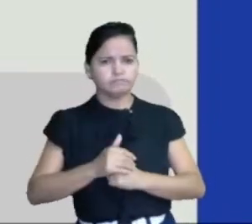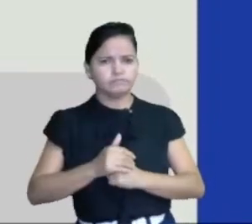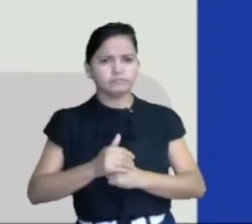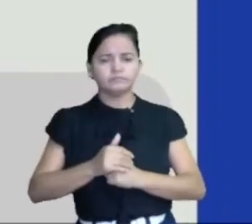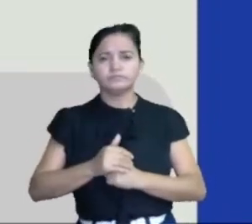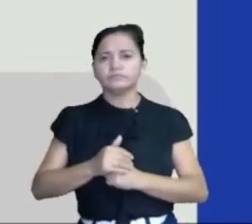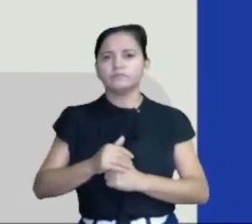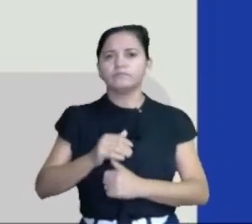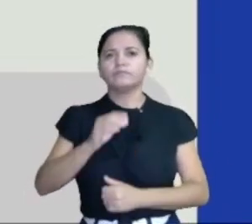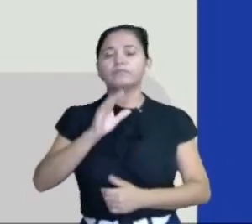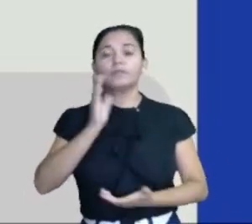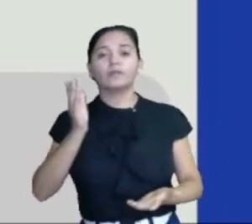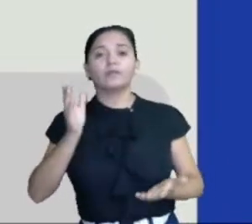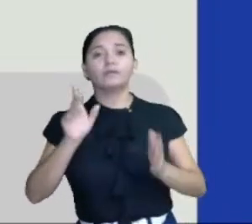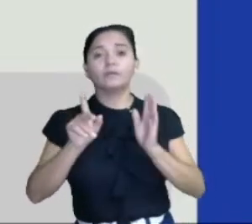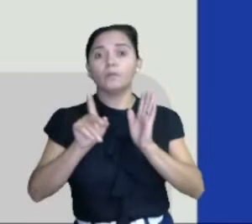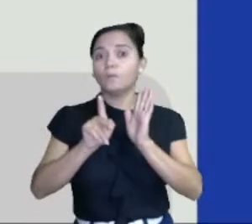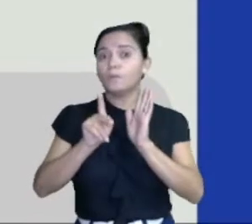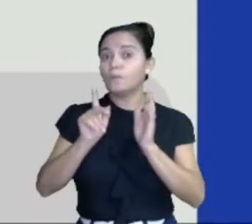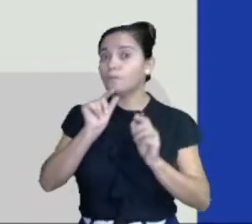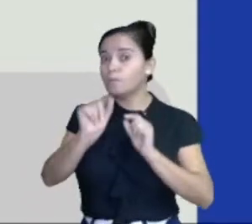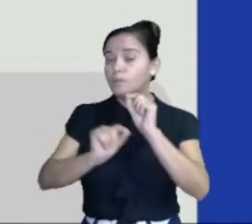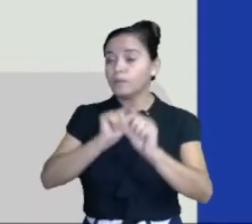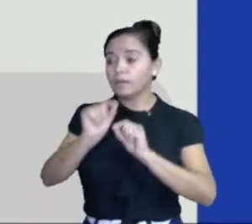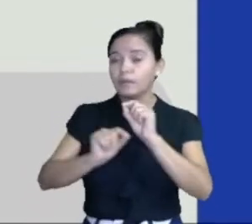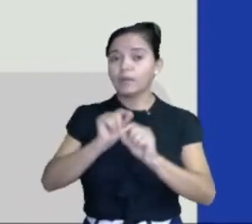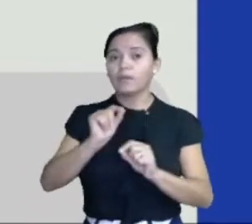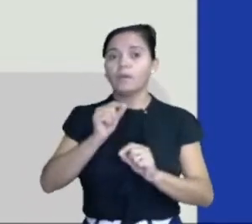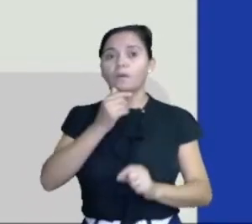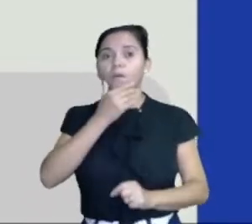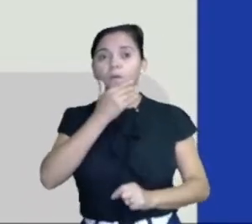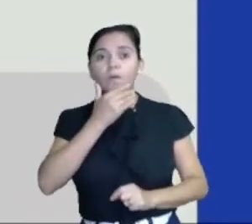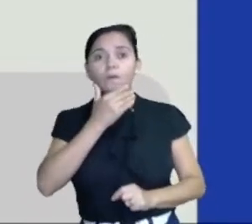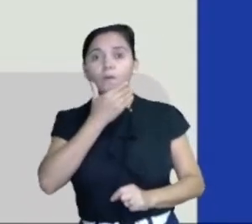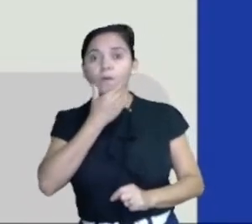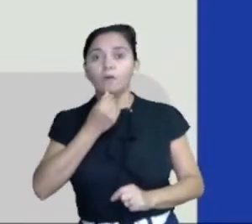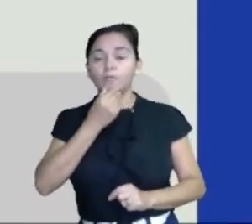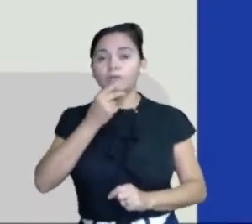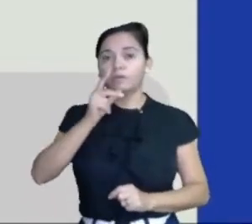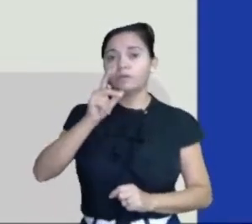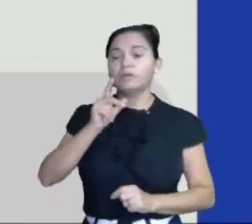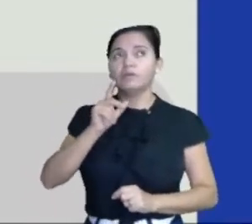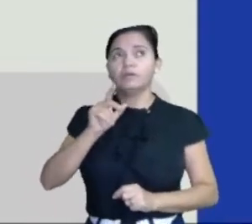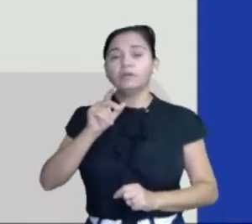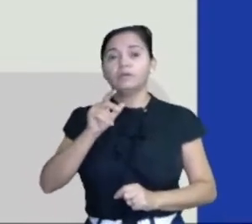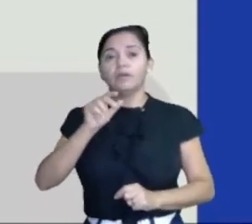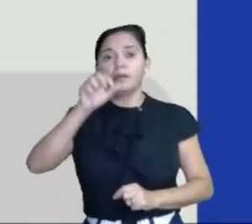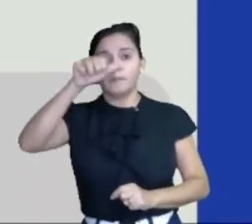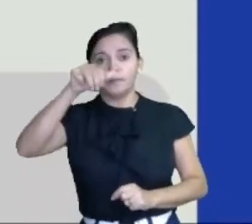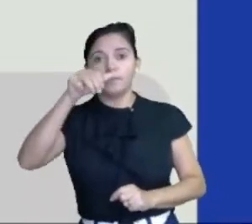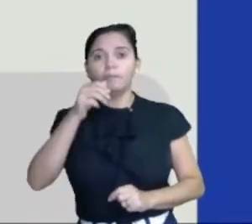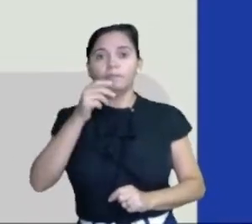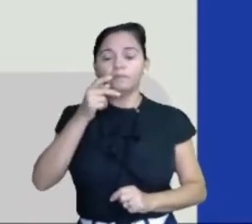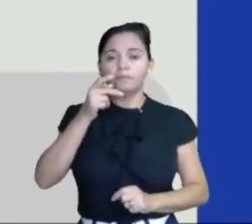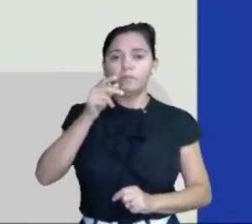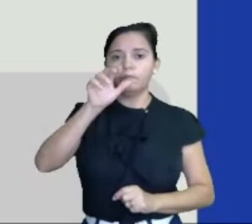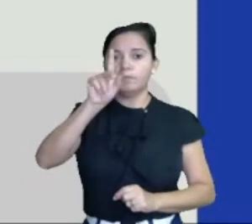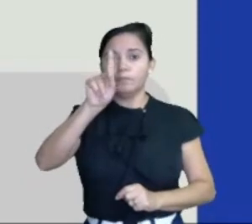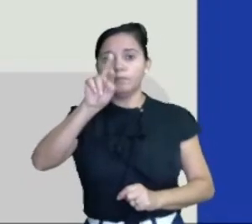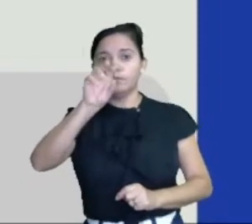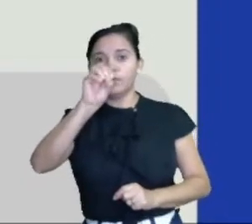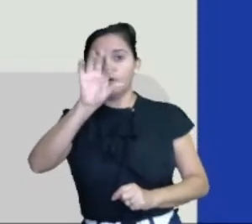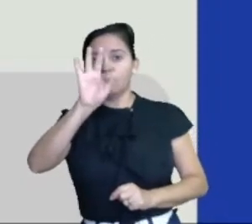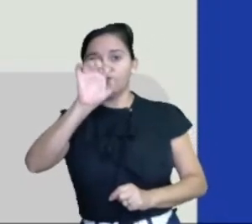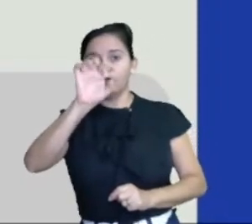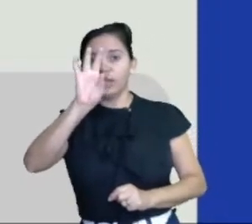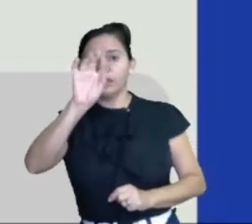referência o ano que o profeta Maomé fugiu da Meca, que ocorreu no ano 622.